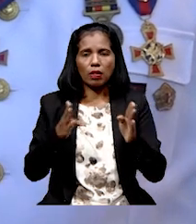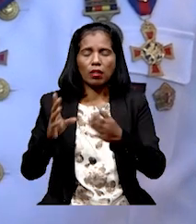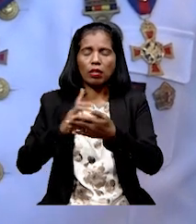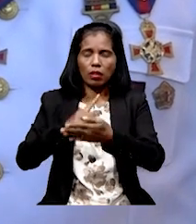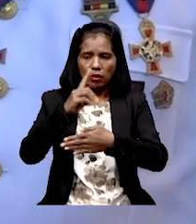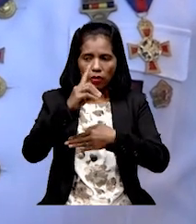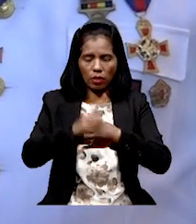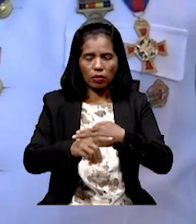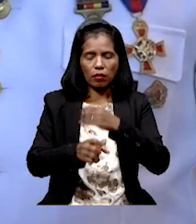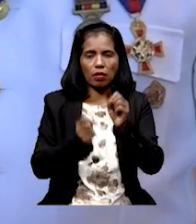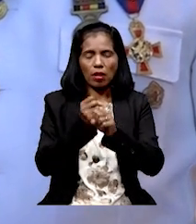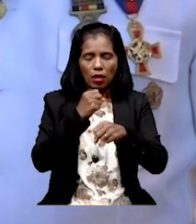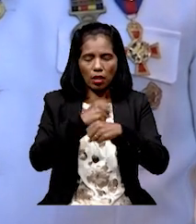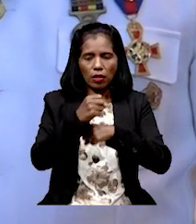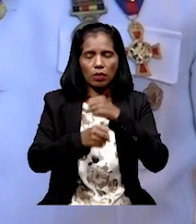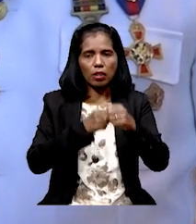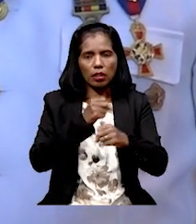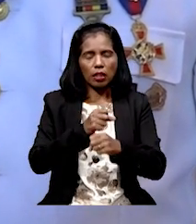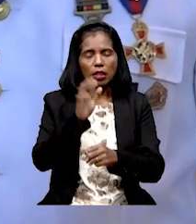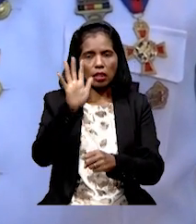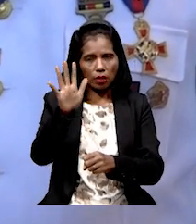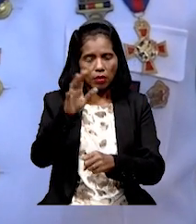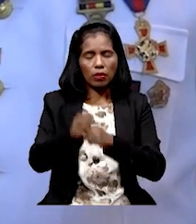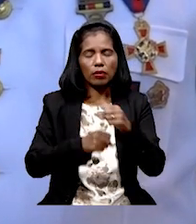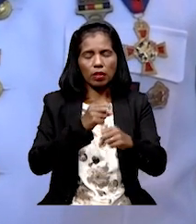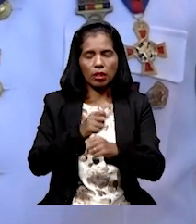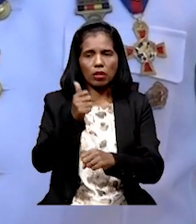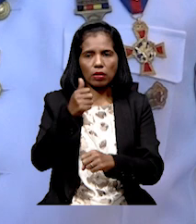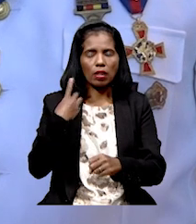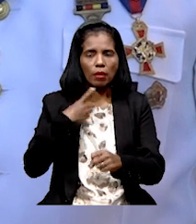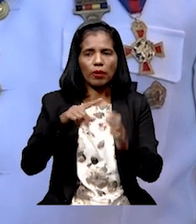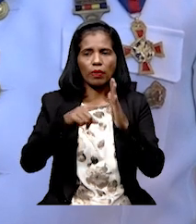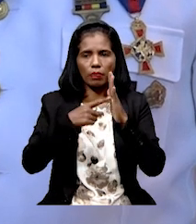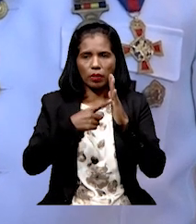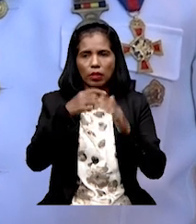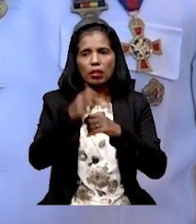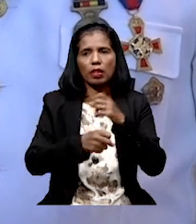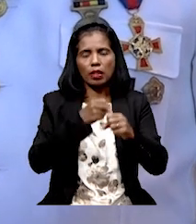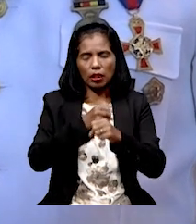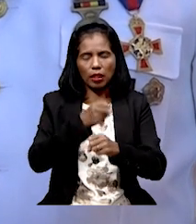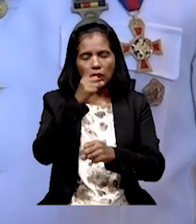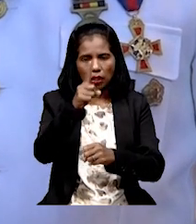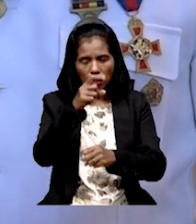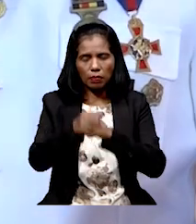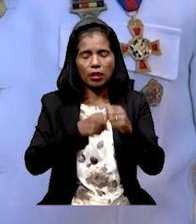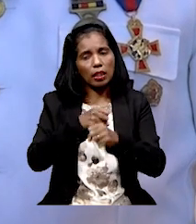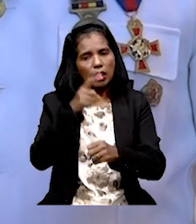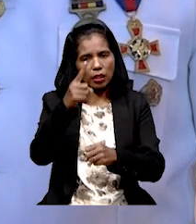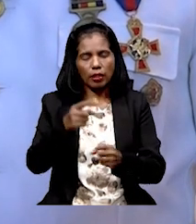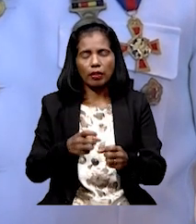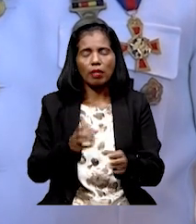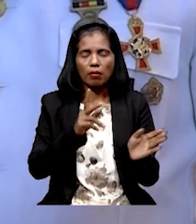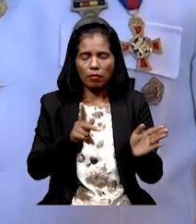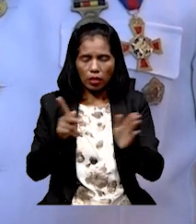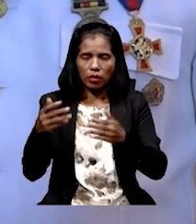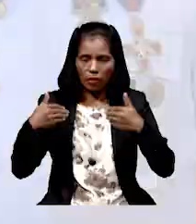ato halau ia tinan lima ninia, ho tinan sanuru ninia. Nebe amiha huko ida tinan ida batinan ida. Portanto, ne plano ia ona, rei